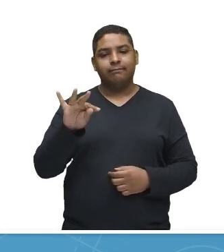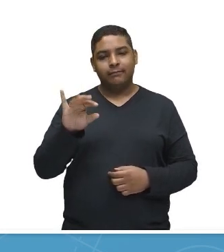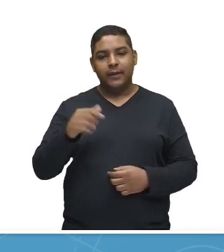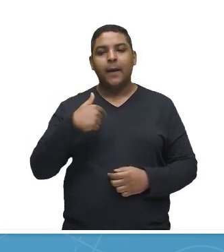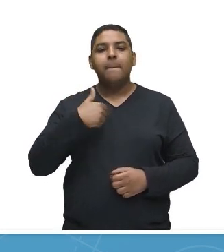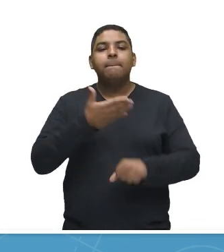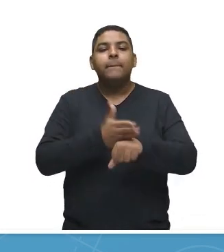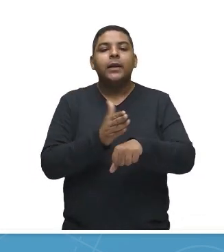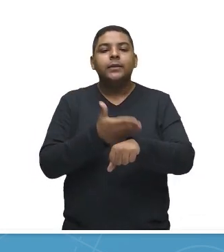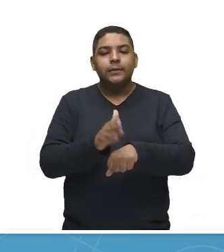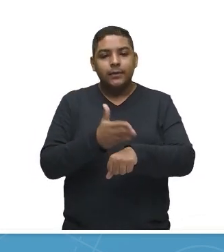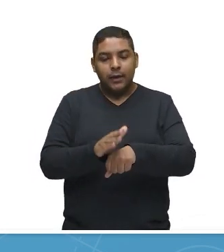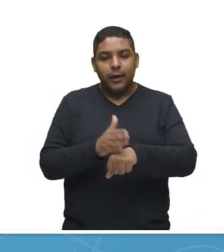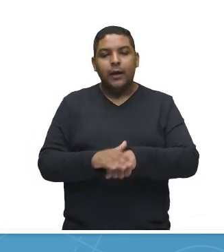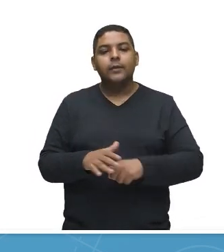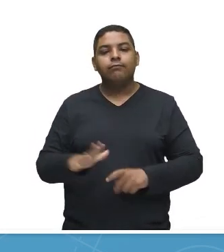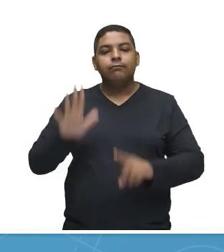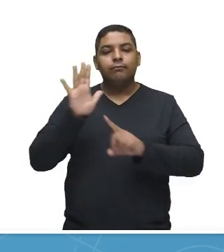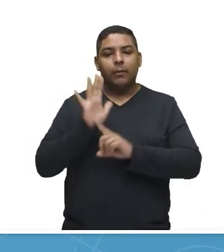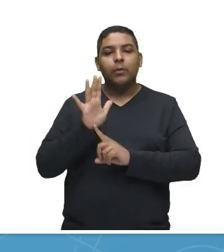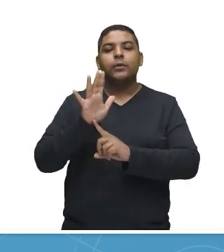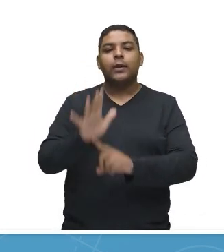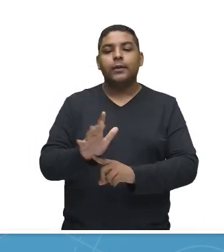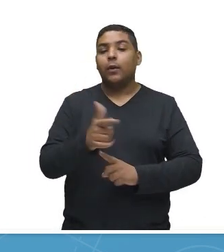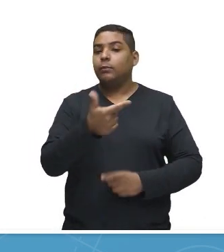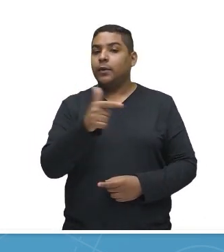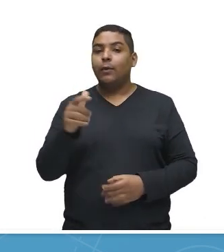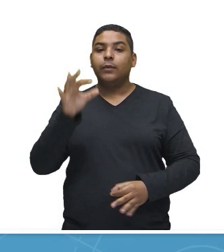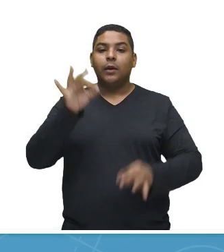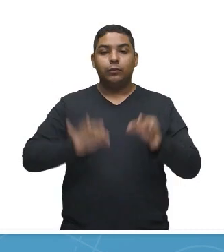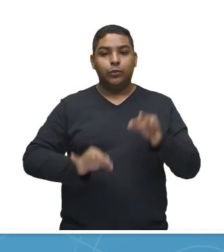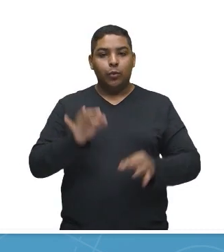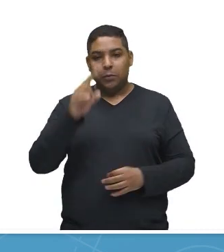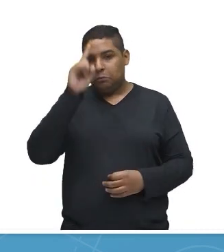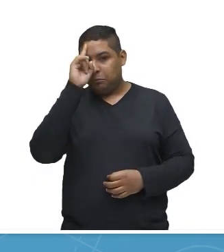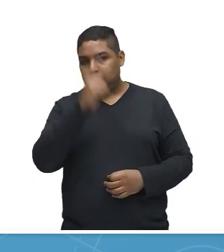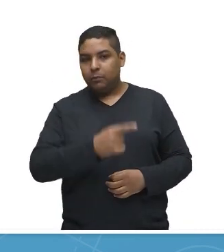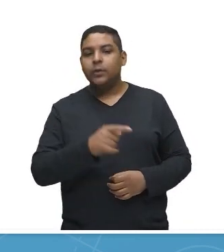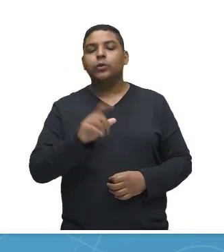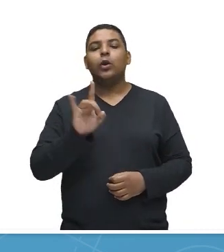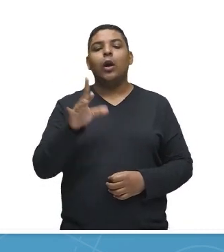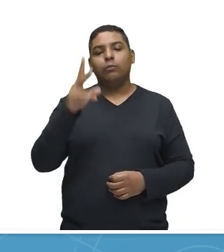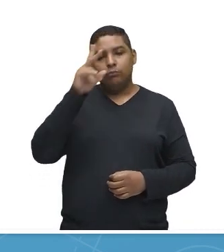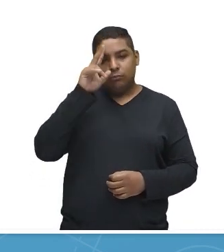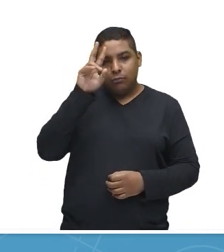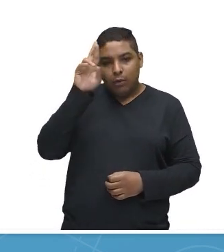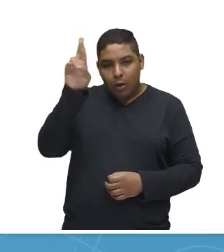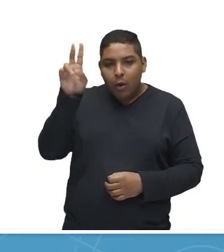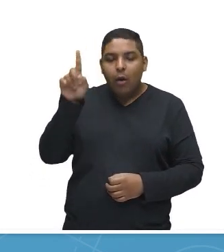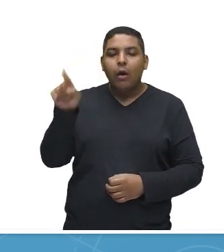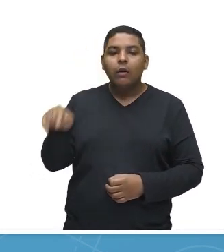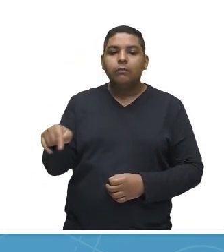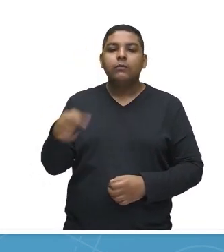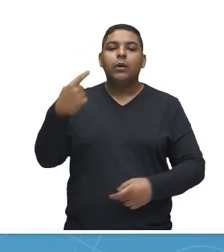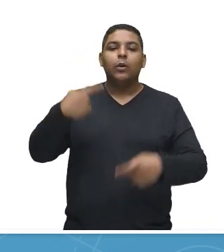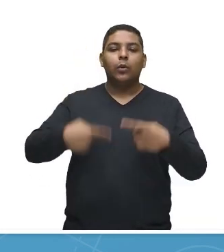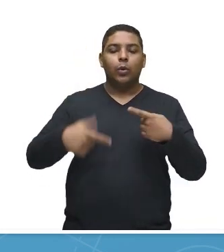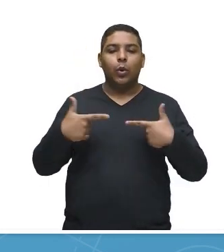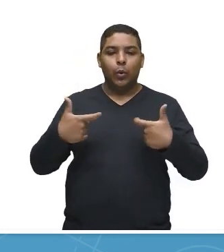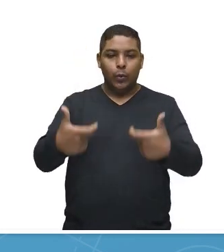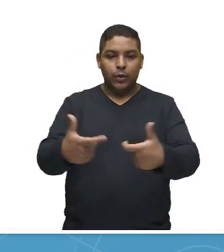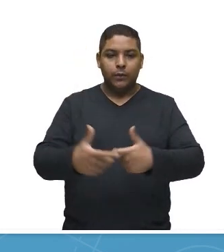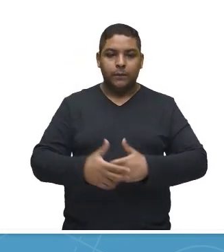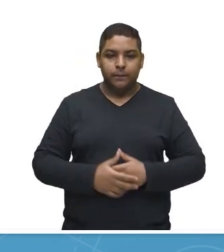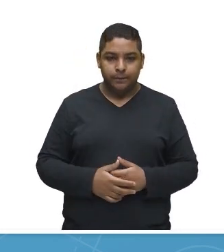como modalidade de demonstração. Não existe um juiz e sim um dono da luta. Os atletas iniciam